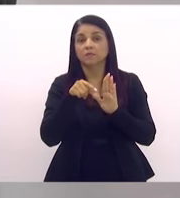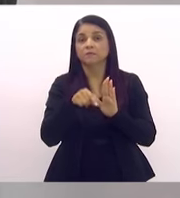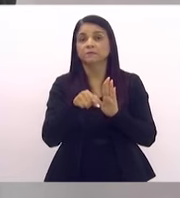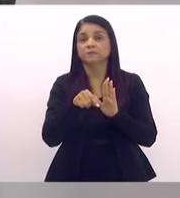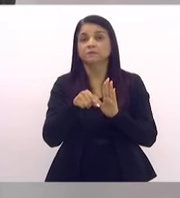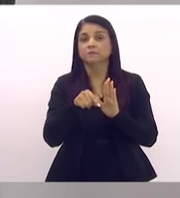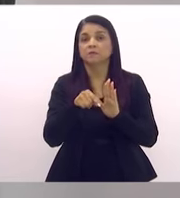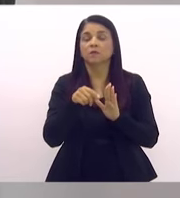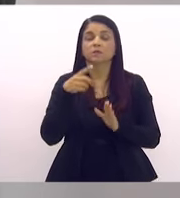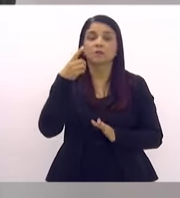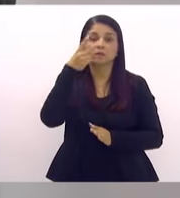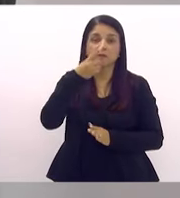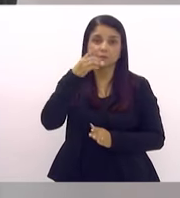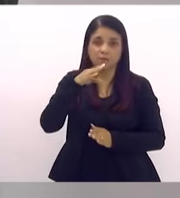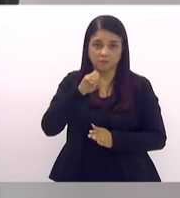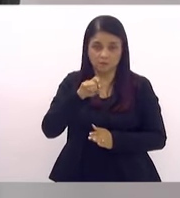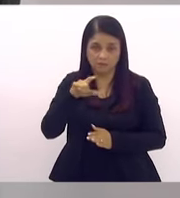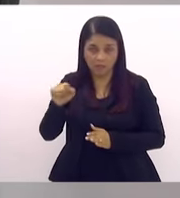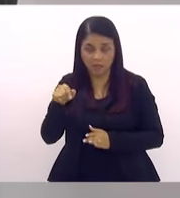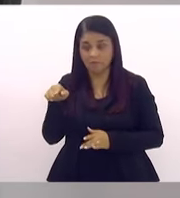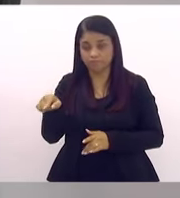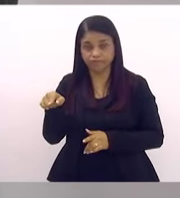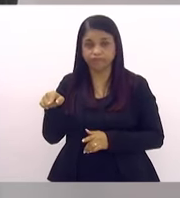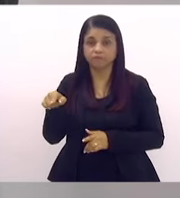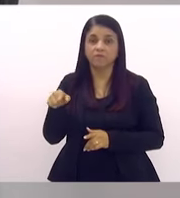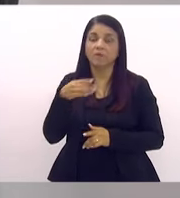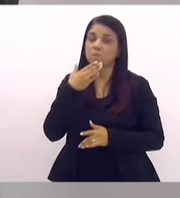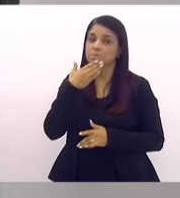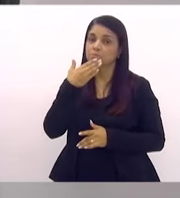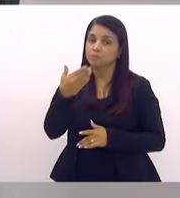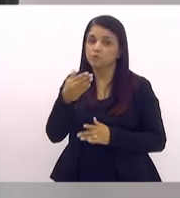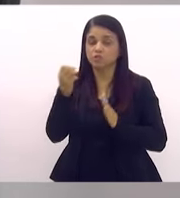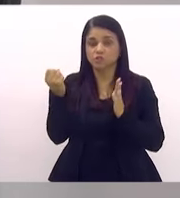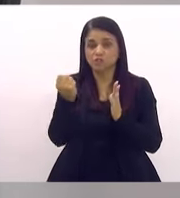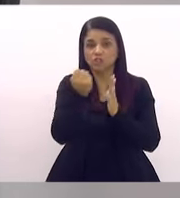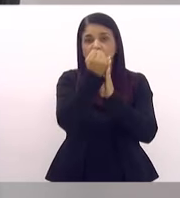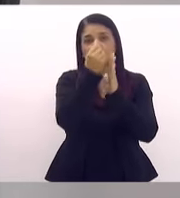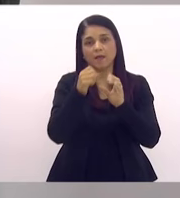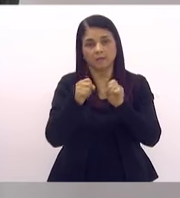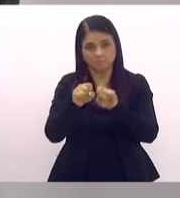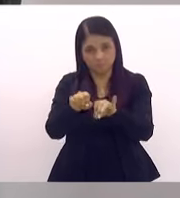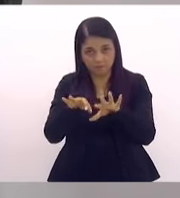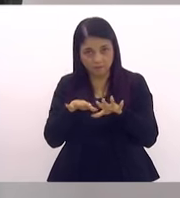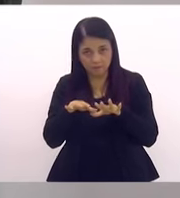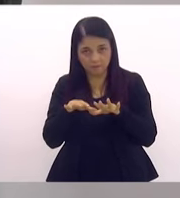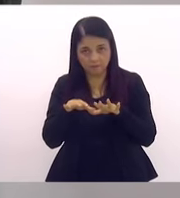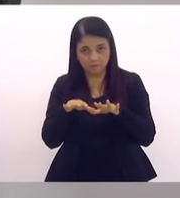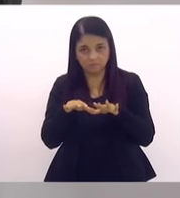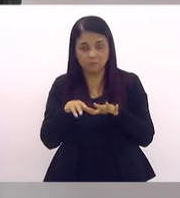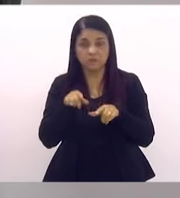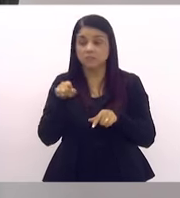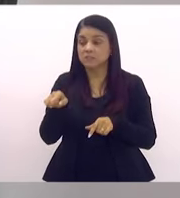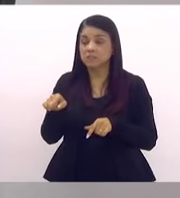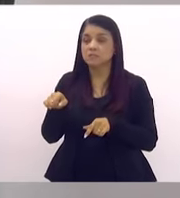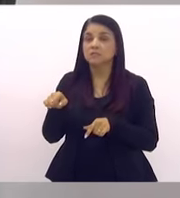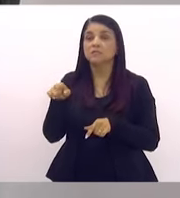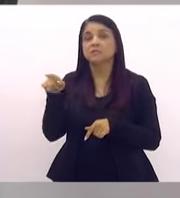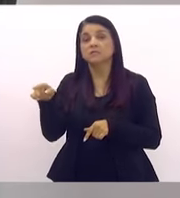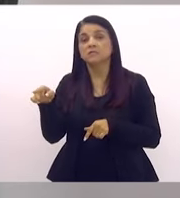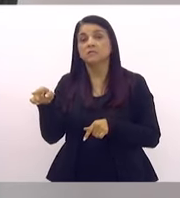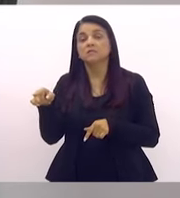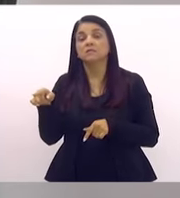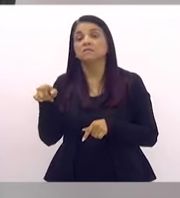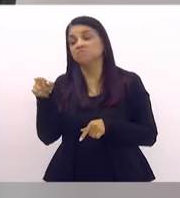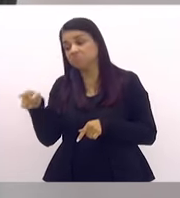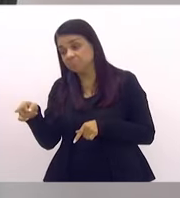prevalece é o da deputada Célia, Vossa Excelência vai pedir o destaque em plenário. Se prevalece o entendimento de Vossa Excelência, a deputada Célia vai